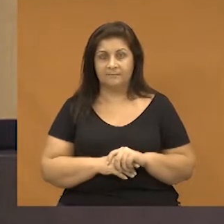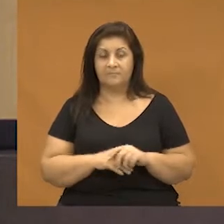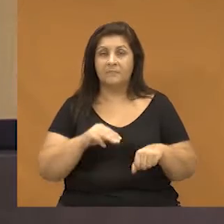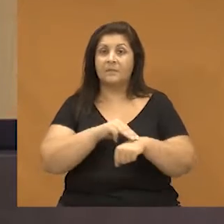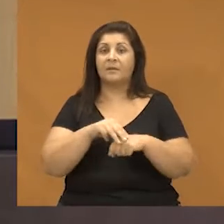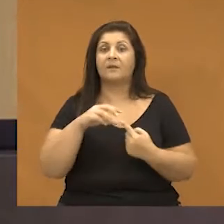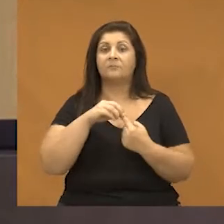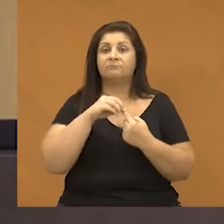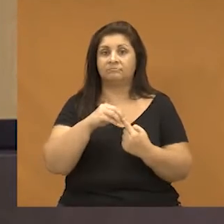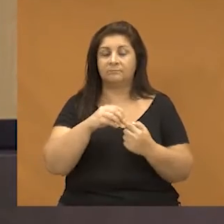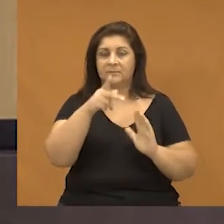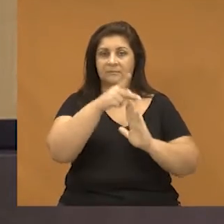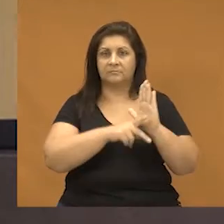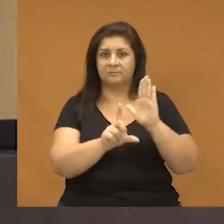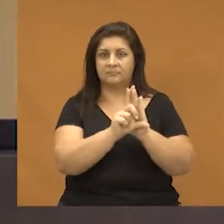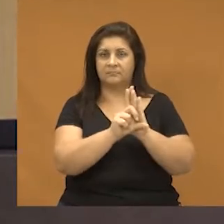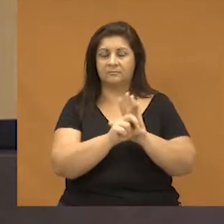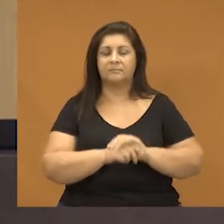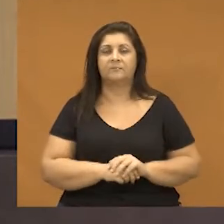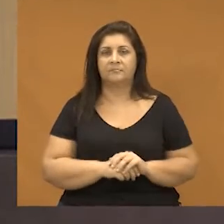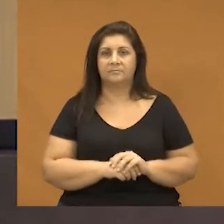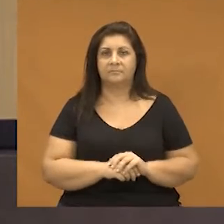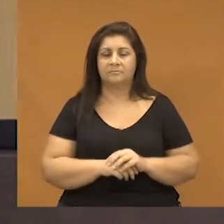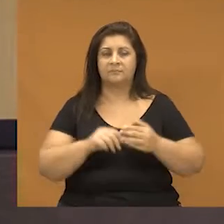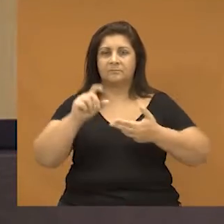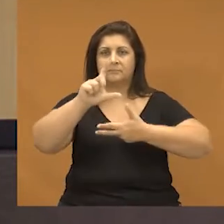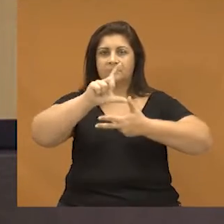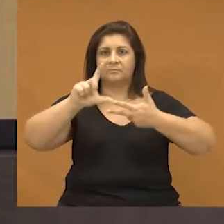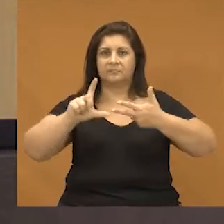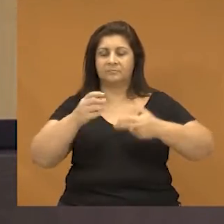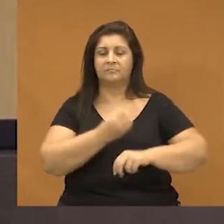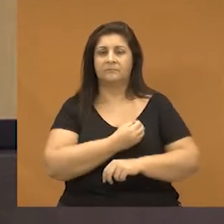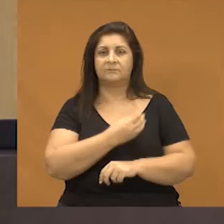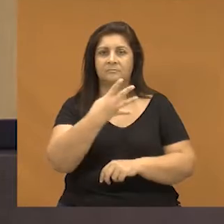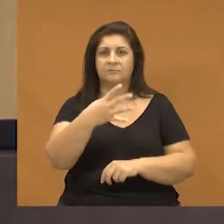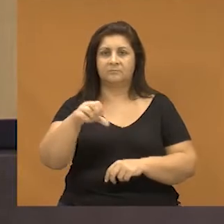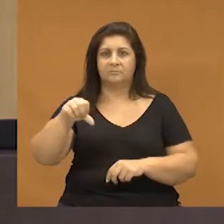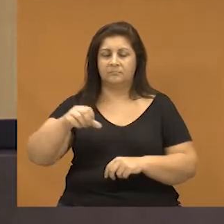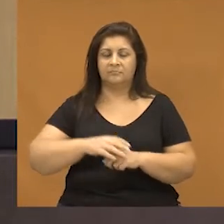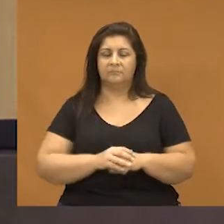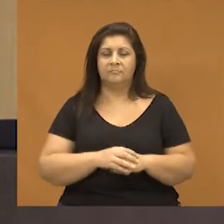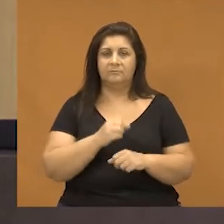Discussão única do projeto de lei do Legislativo número